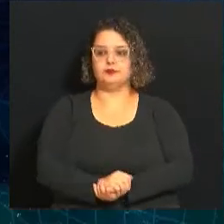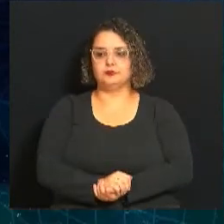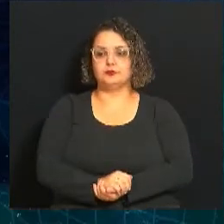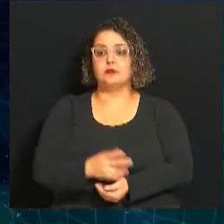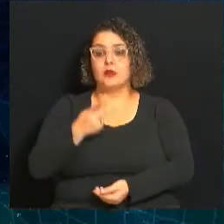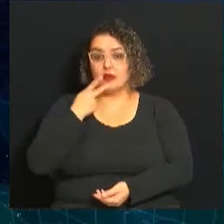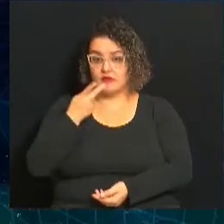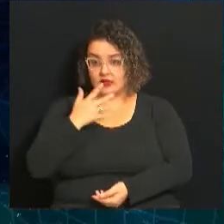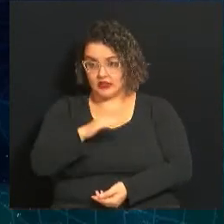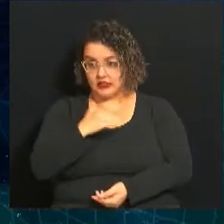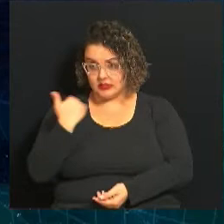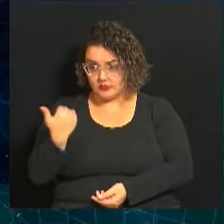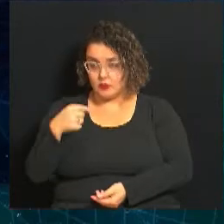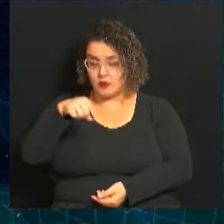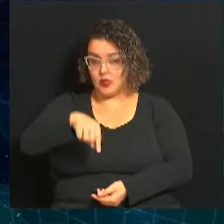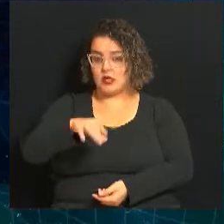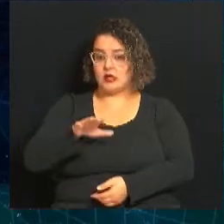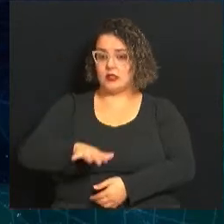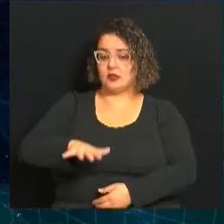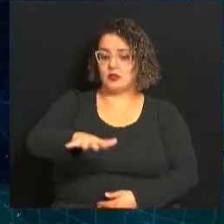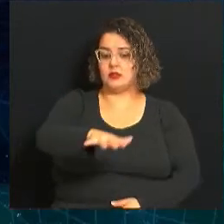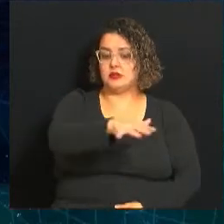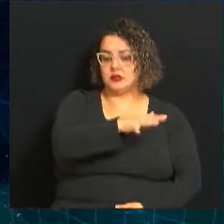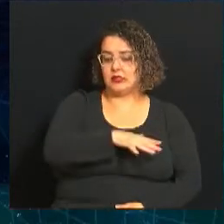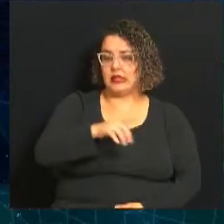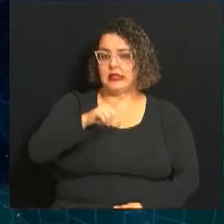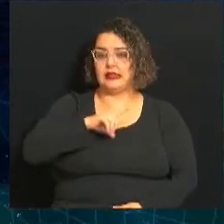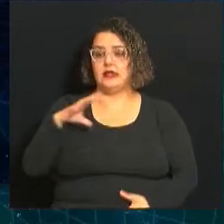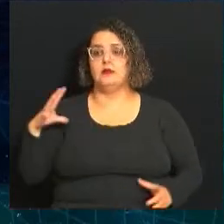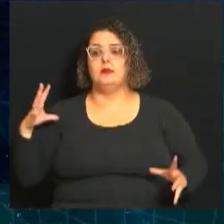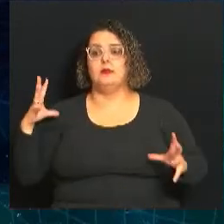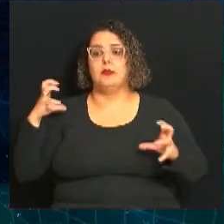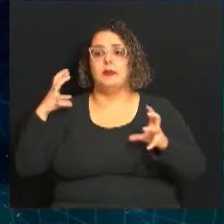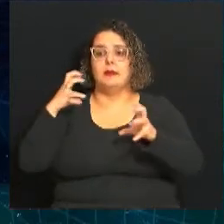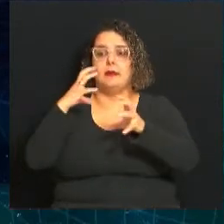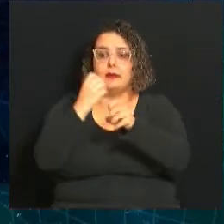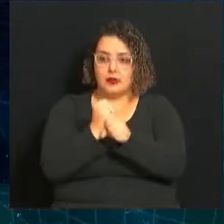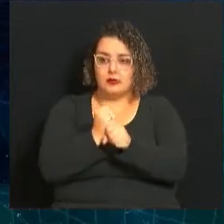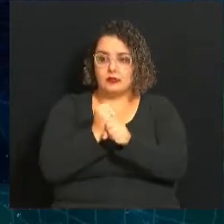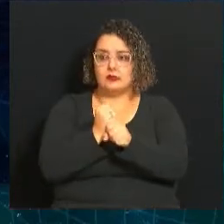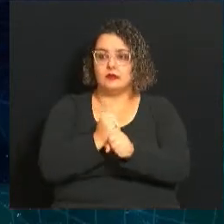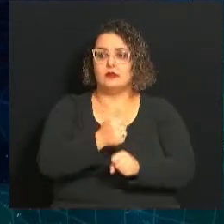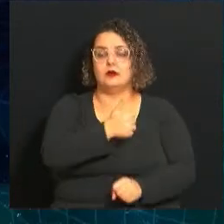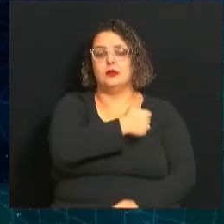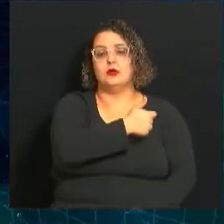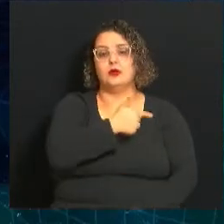óbitos? Aqui na nossa região nós temos a somatória aí de